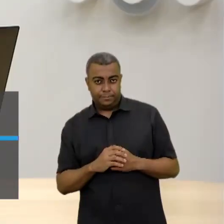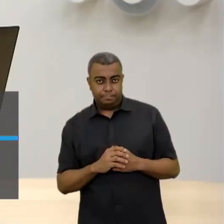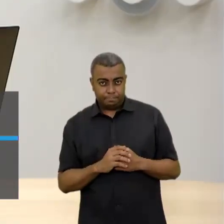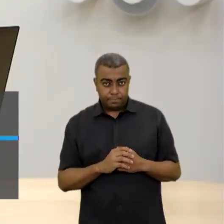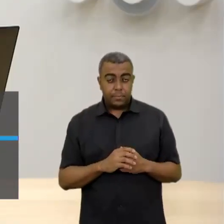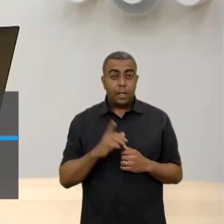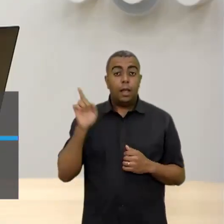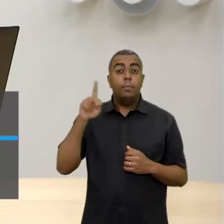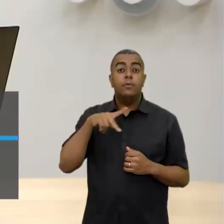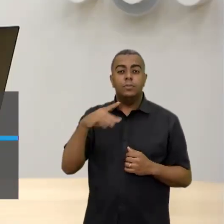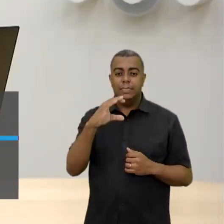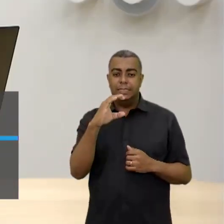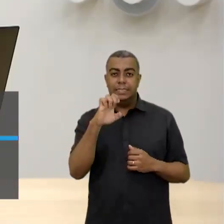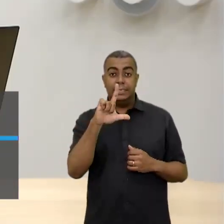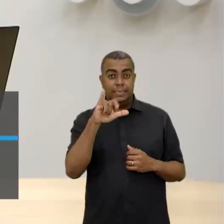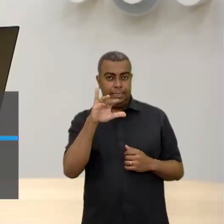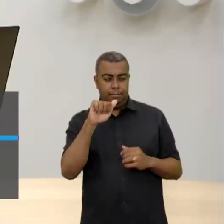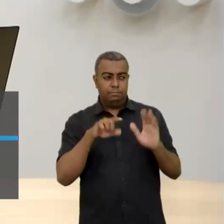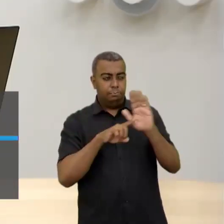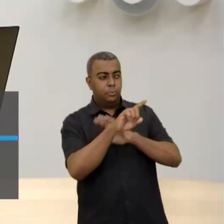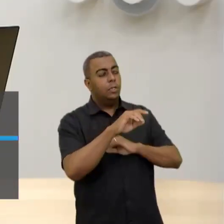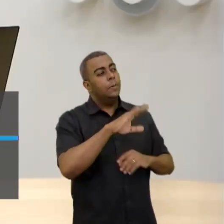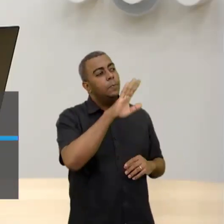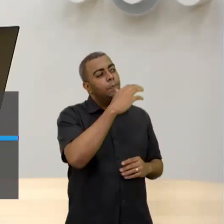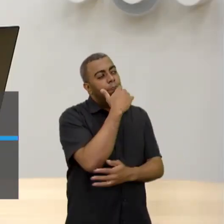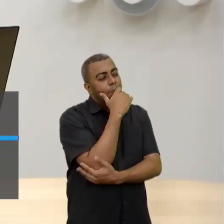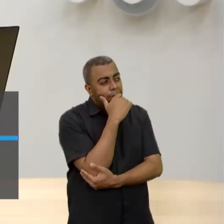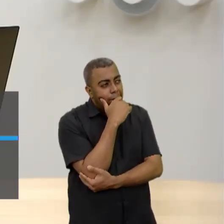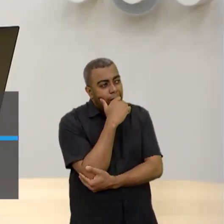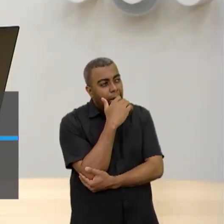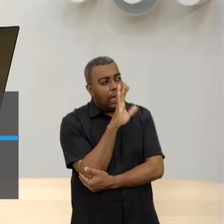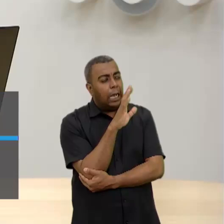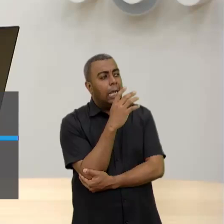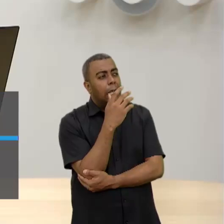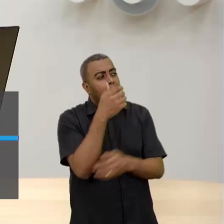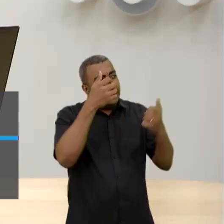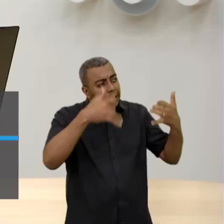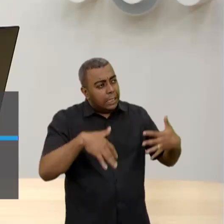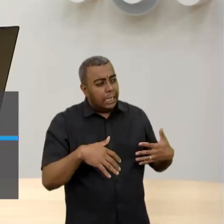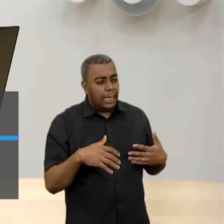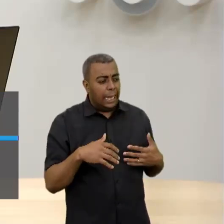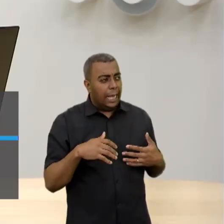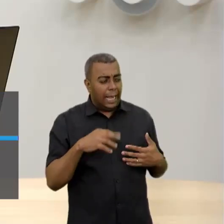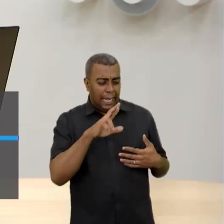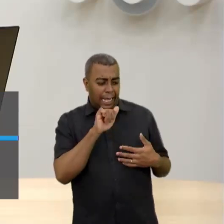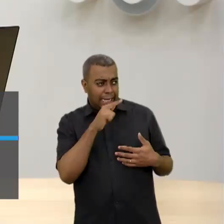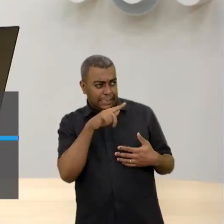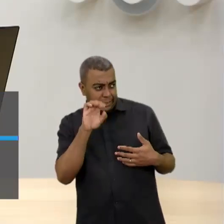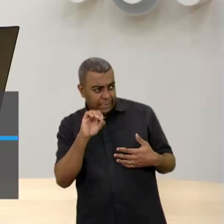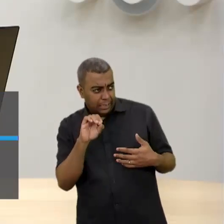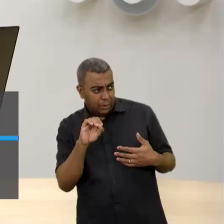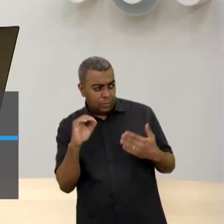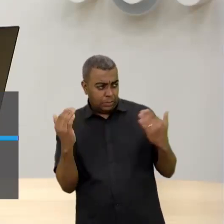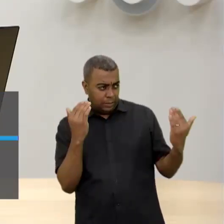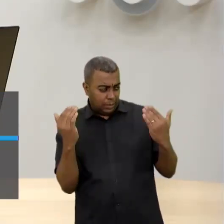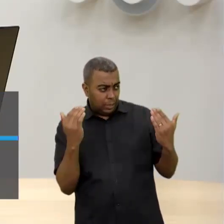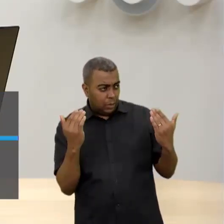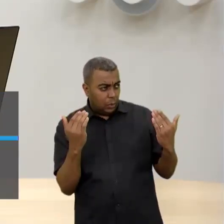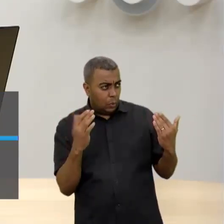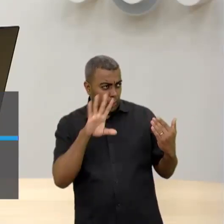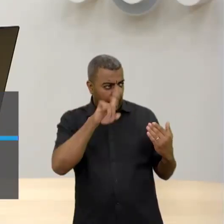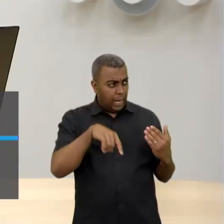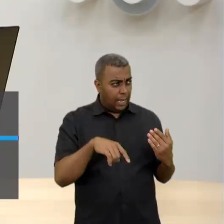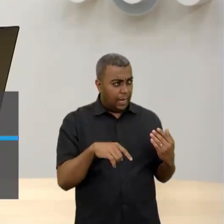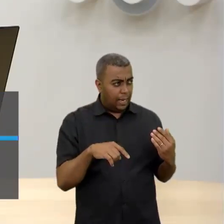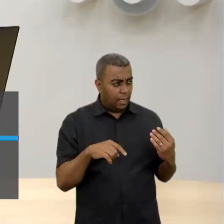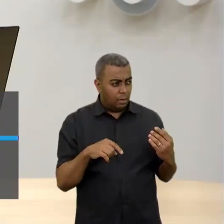professora Cecília, lá no chat, faz uma pergunta. Quando a gente fala em razão entre segmentos ou razão de semelhança, a gente está falando em